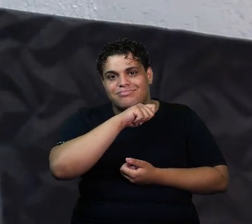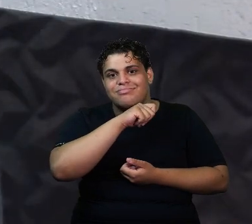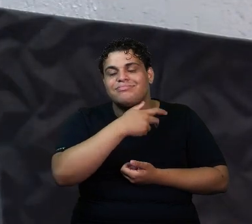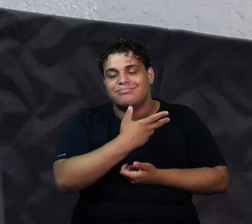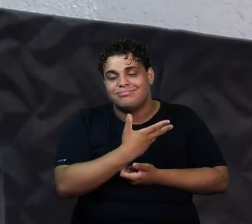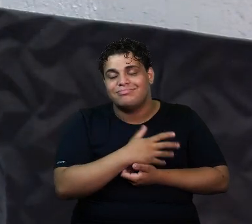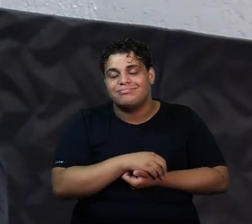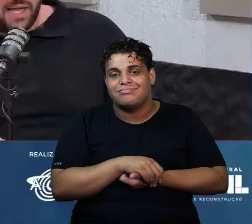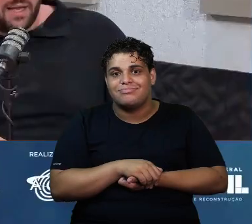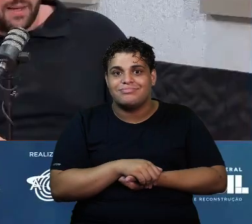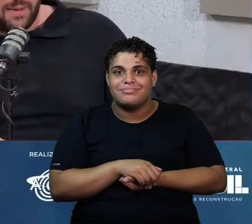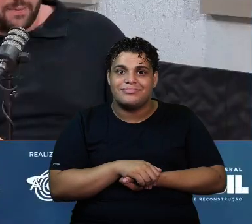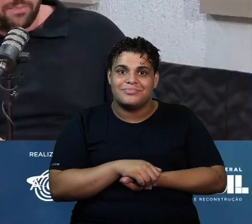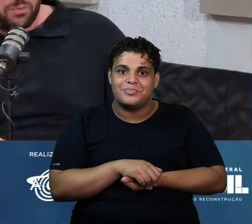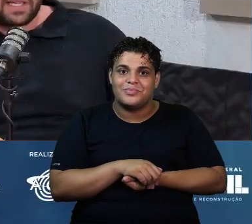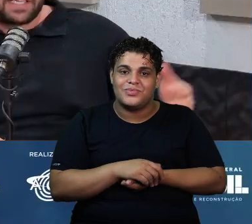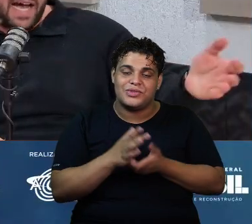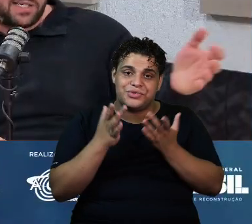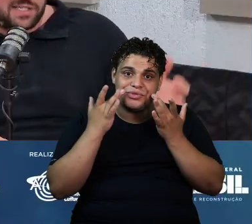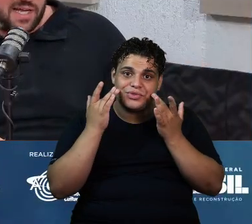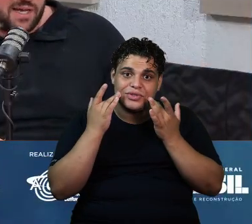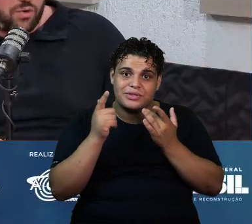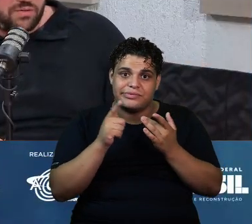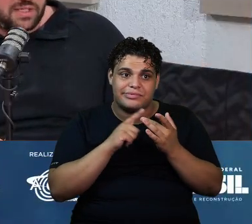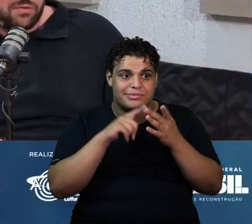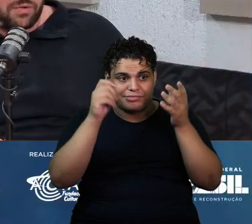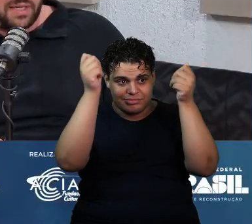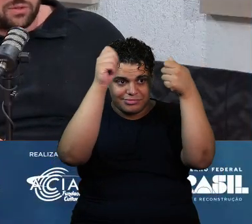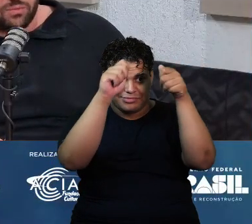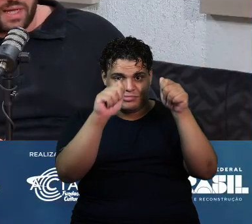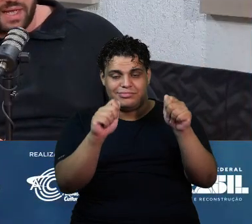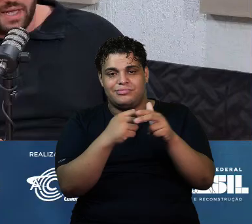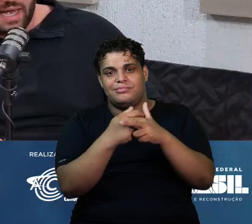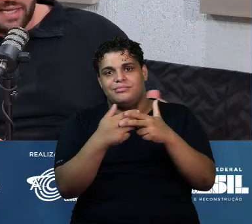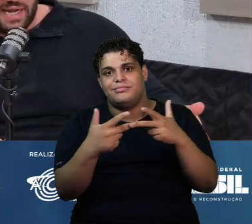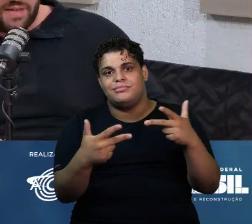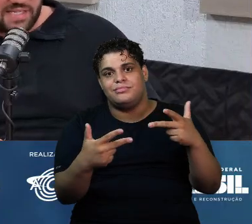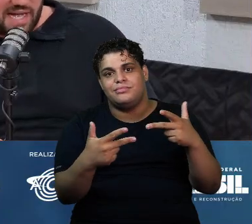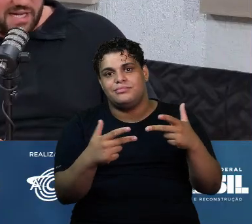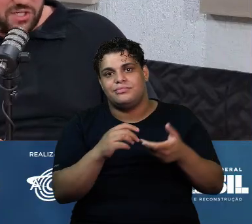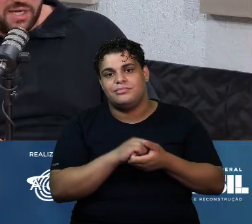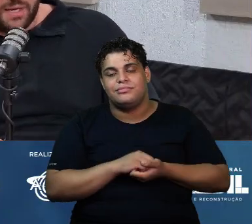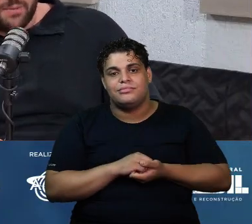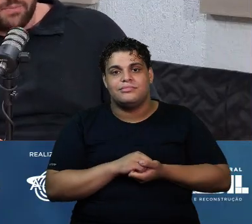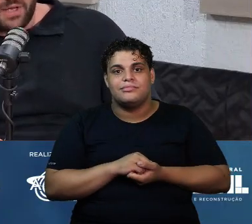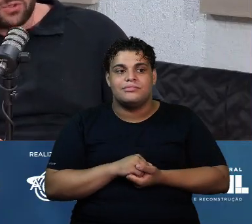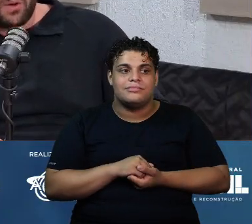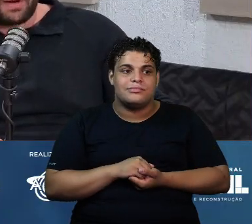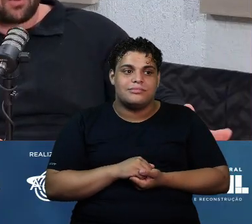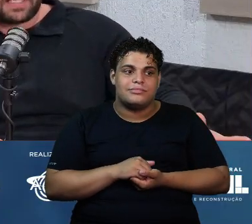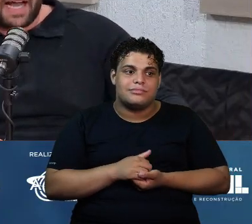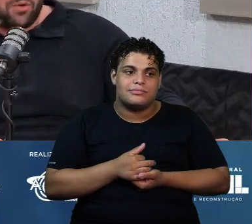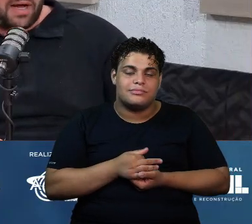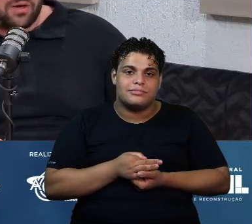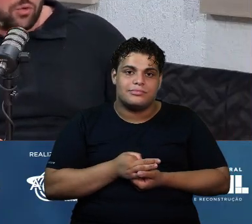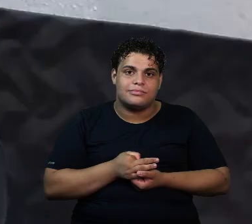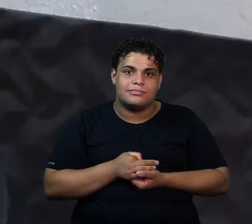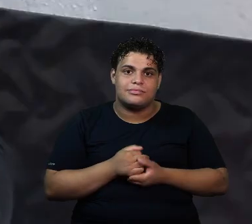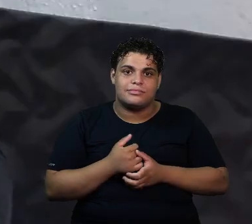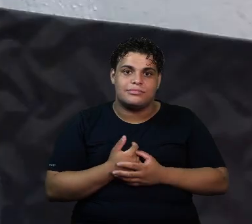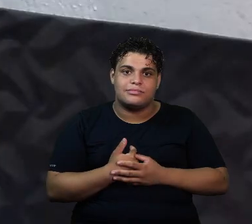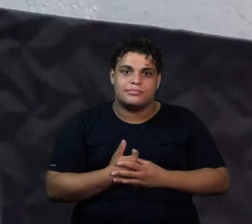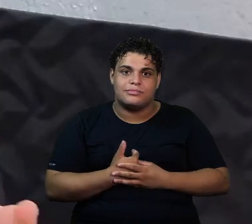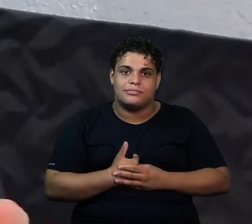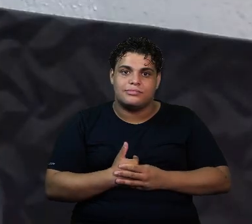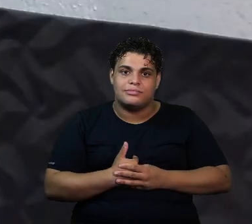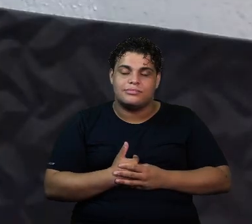cria muitas artes, né? Igual você estava falando, através da arte. Não só para mostrar uma luta